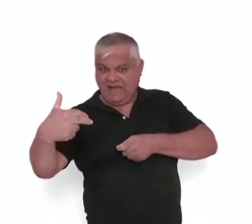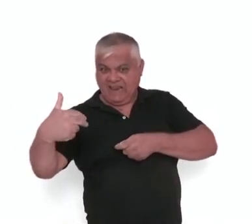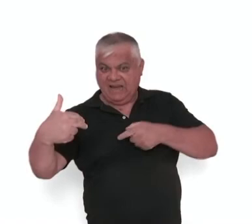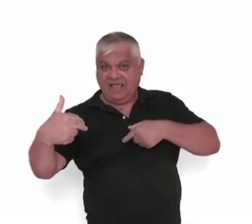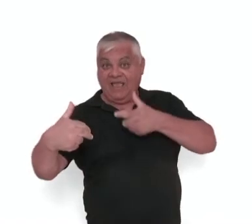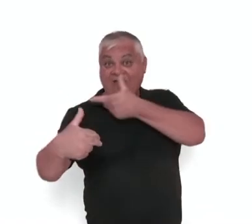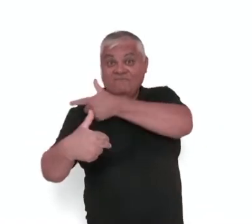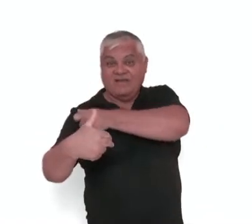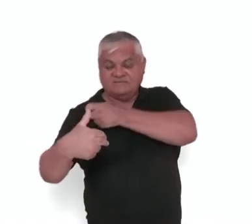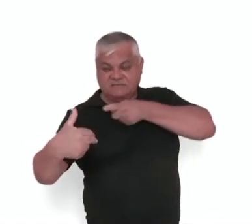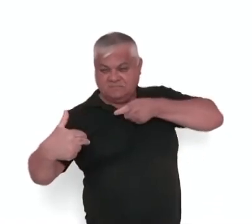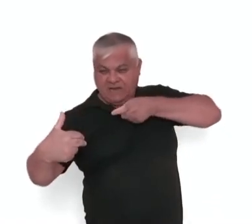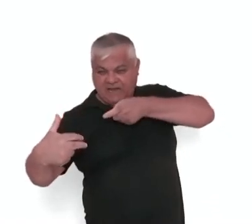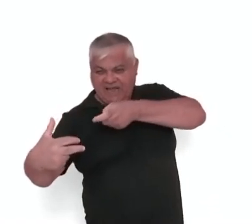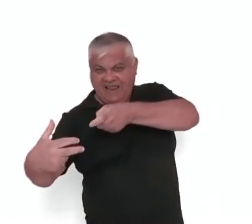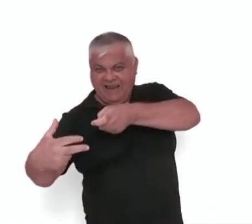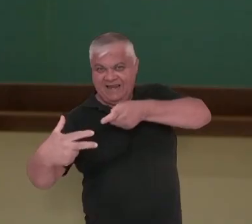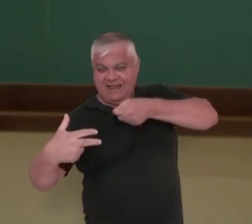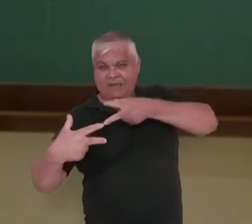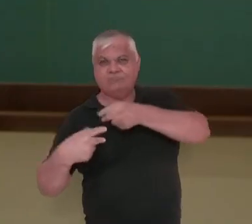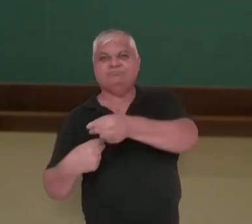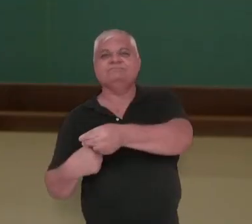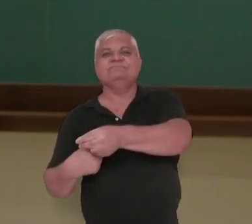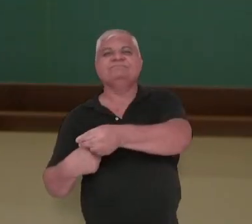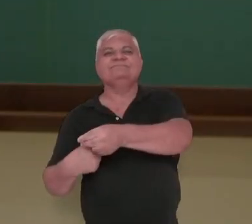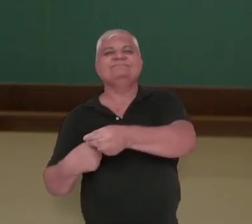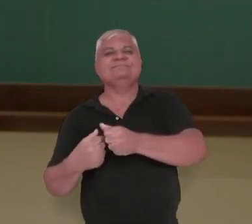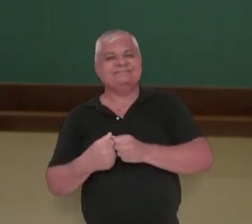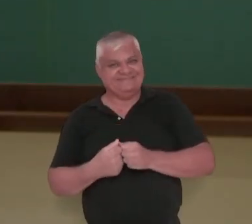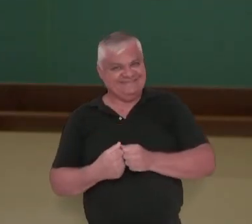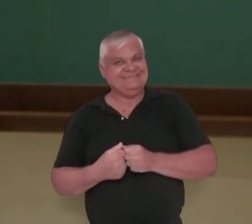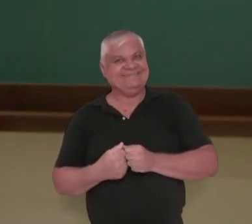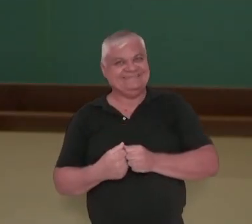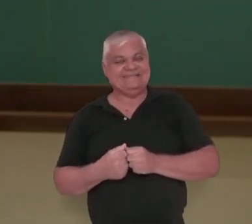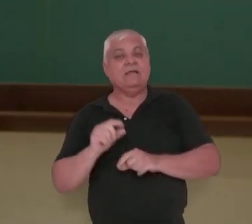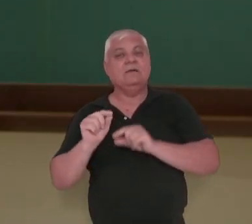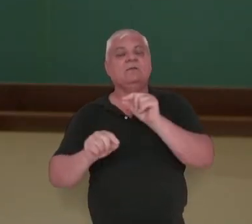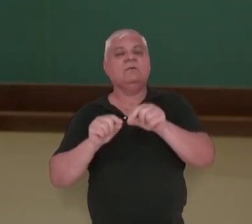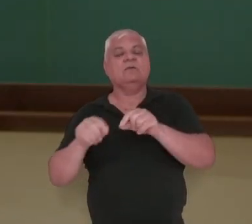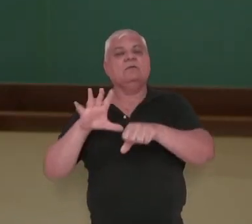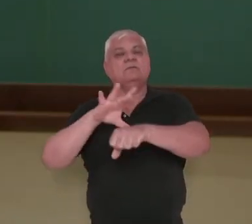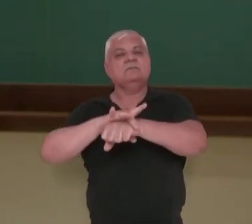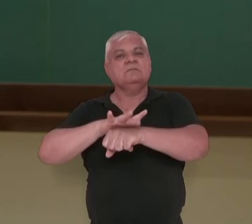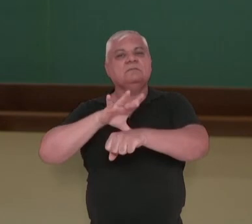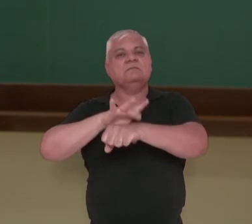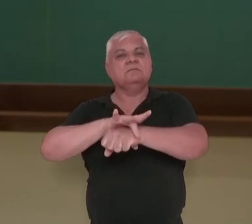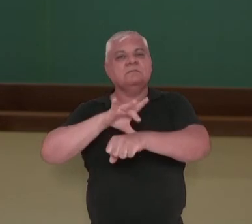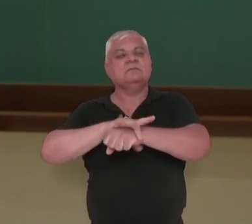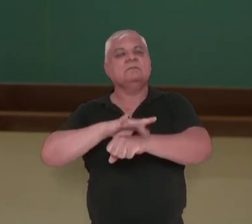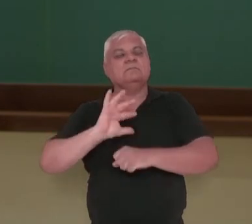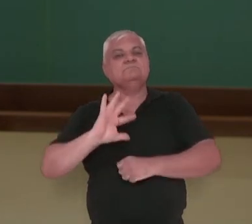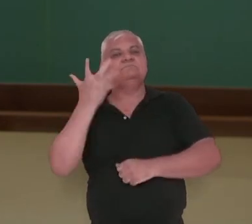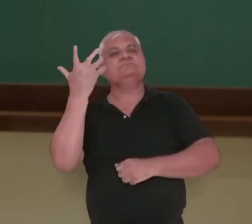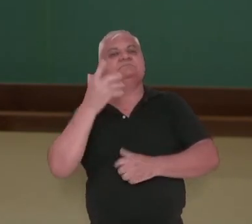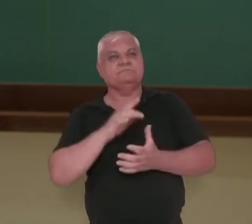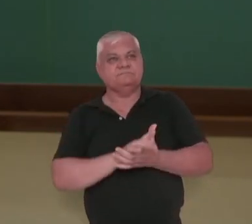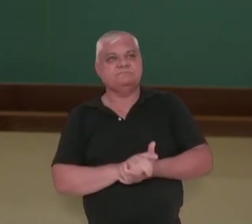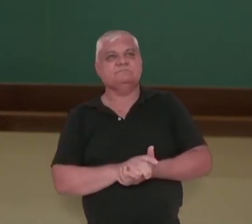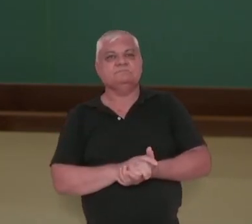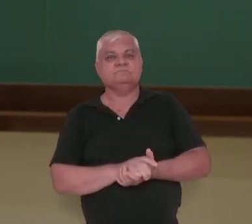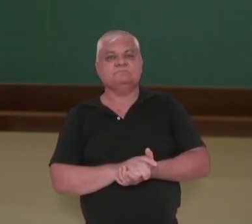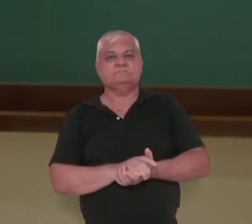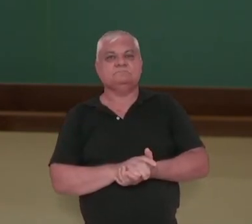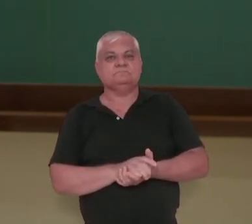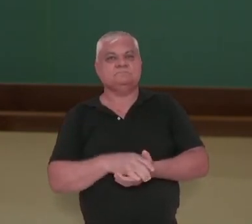estão aqui lutando em nosso favor. Atuando contra os agentes patogênicos que causam infecções, como as bactérias, por